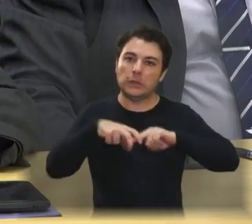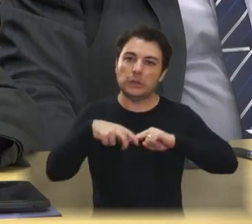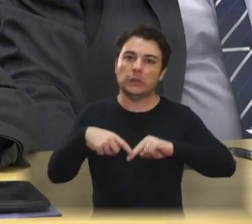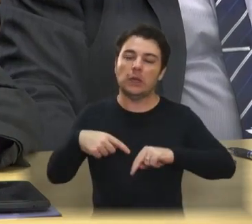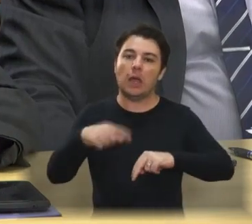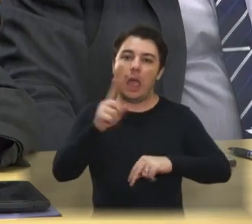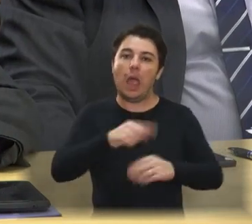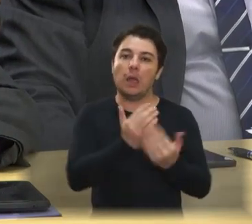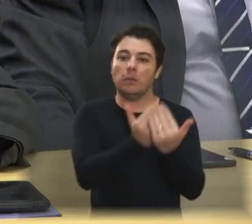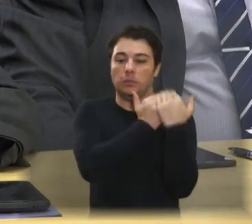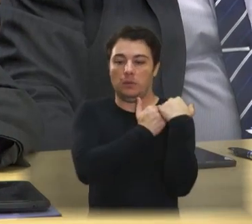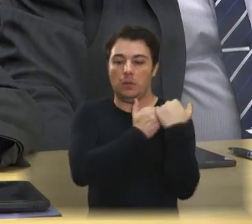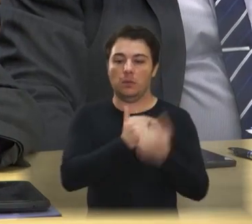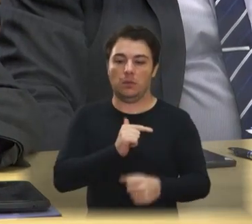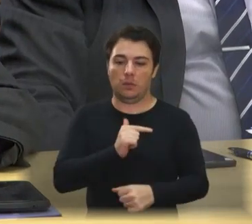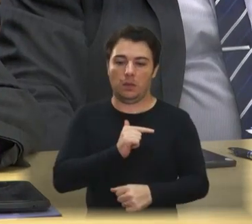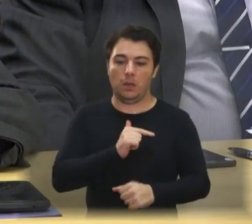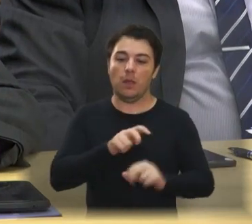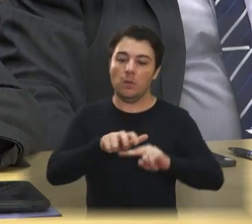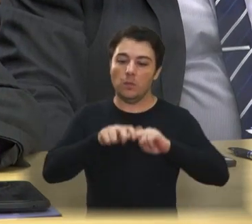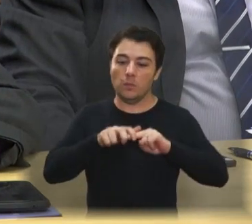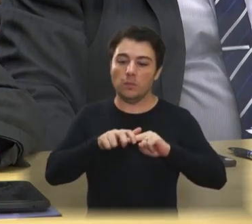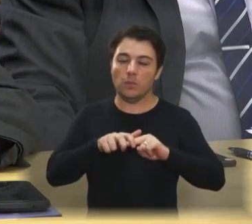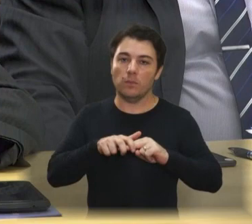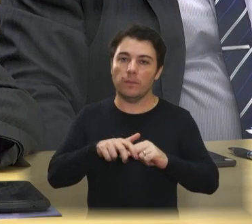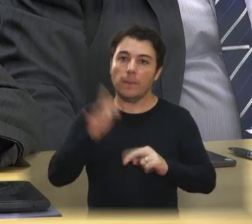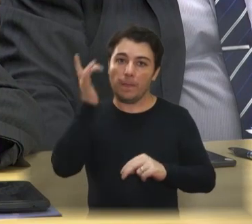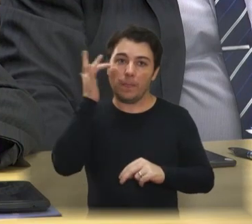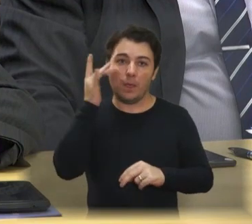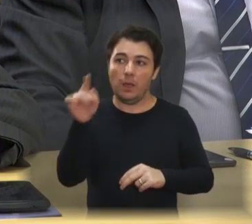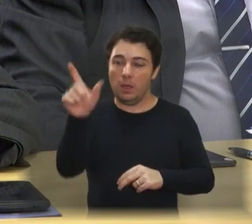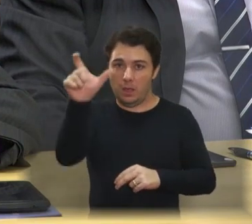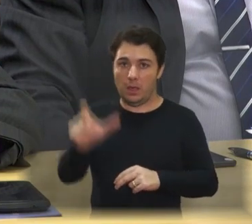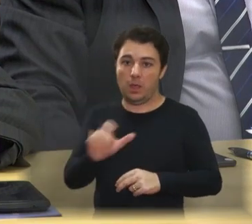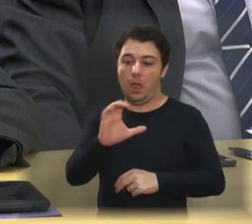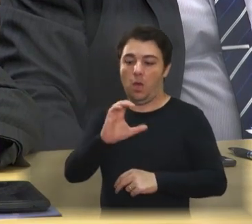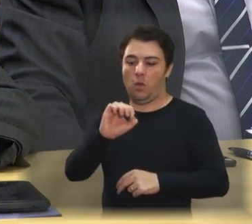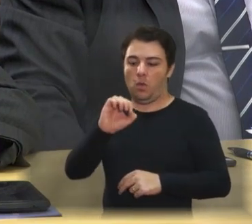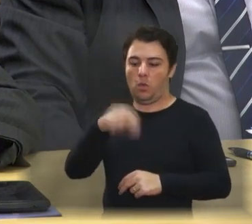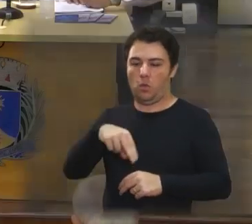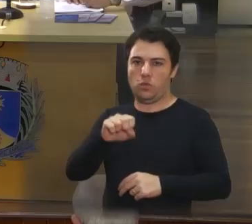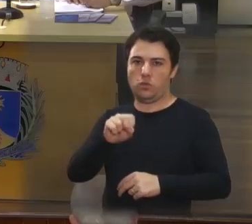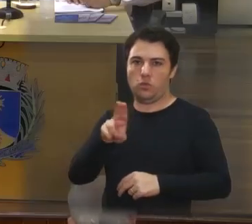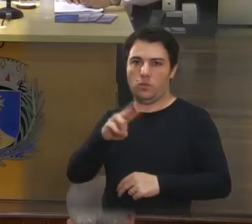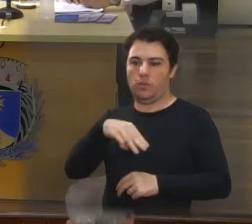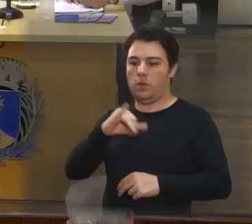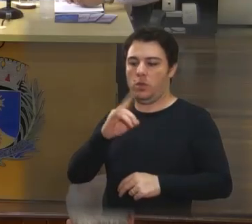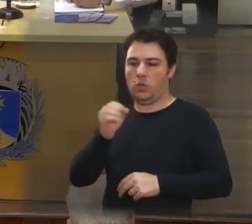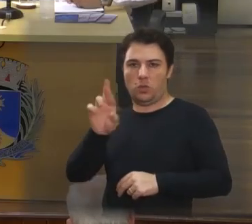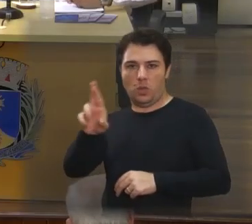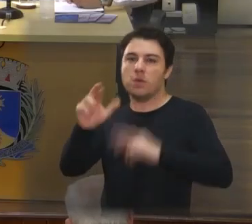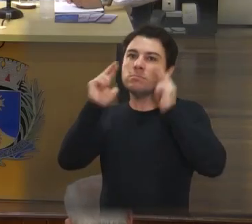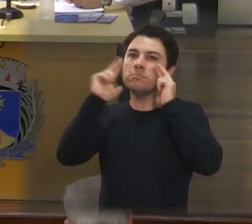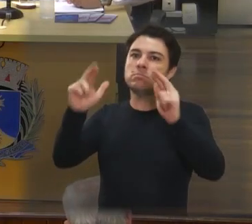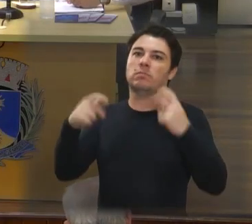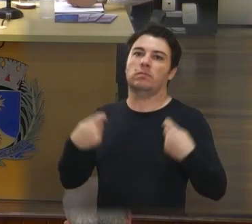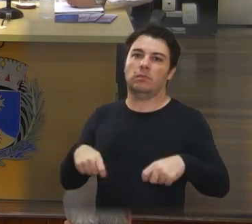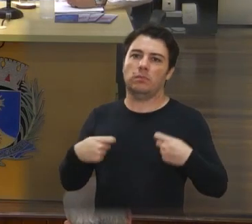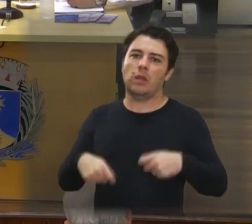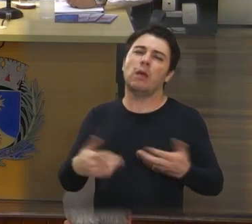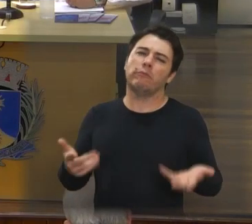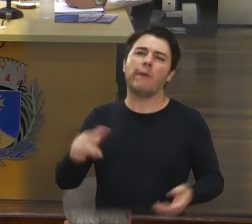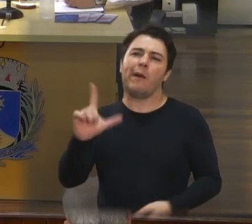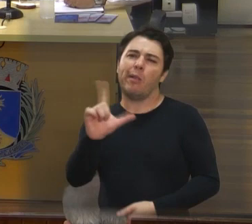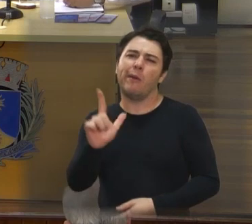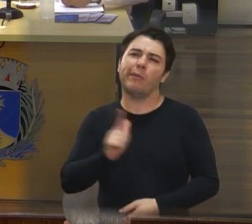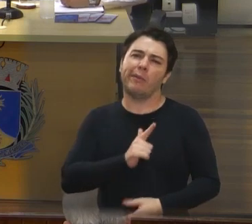questão de uma responsabilidade né eu creio que oi oi tem que ser um pouco mais respeitado nesse aspecto né É claro que tem